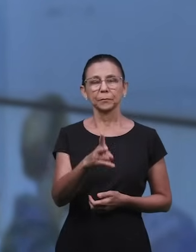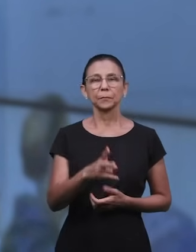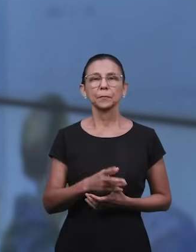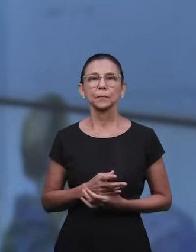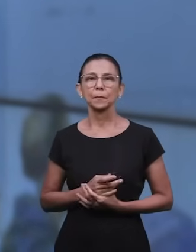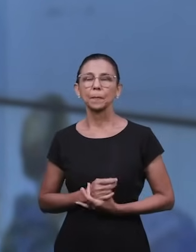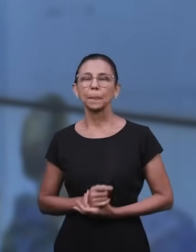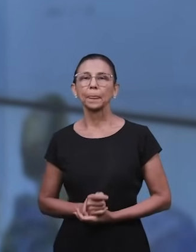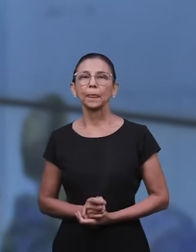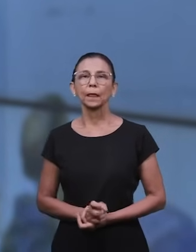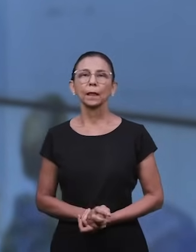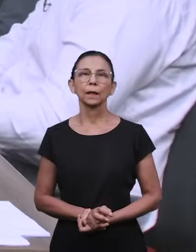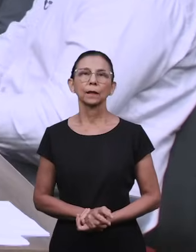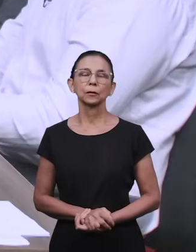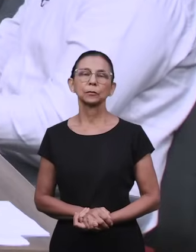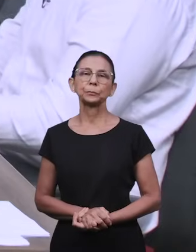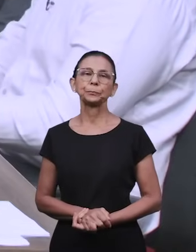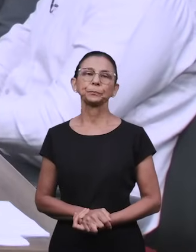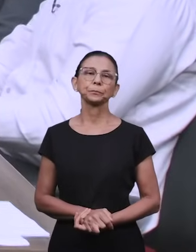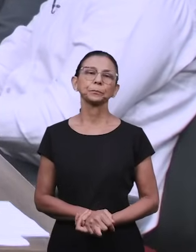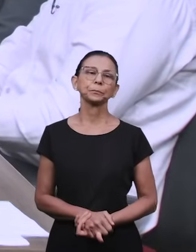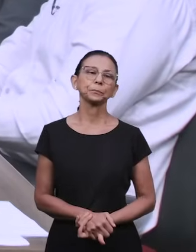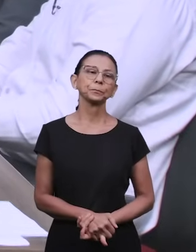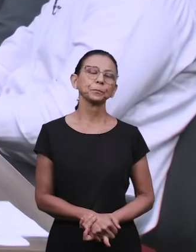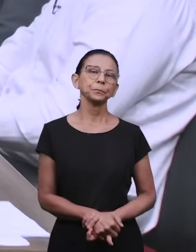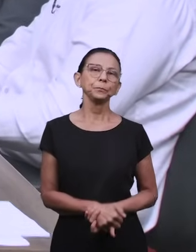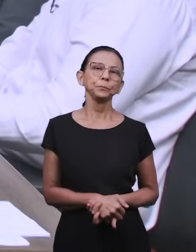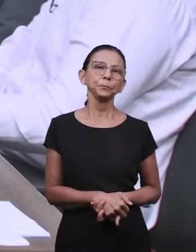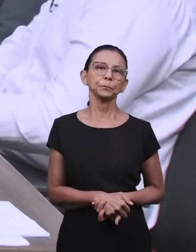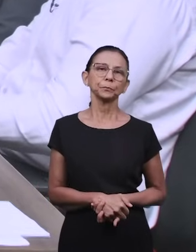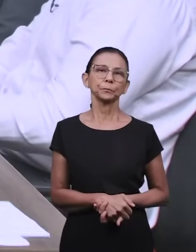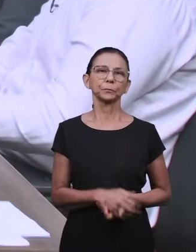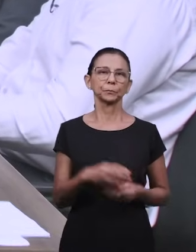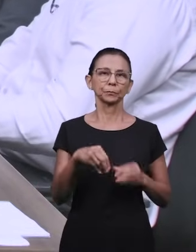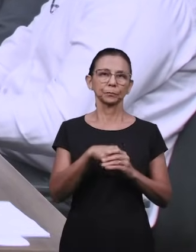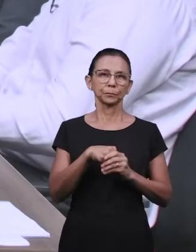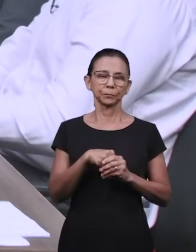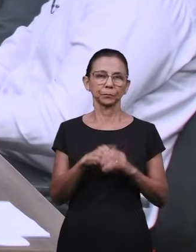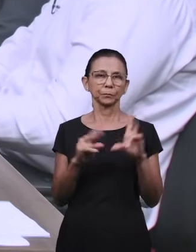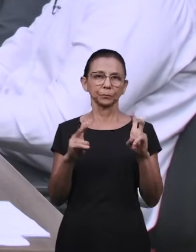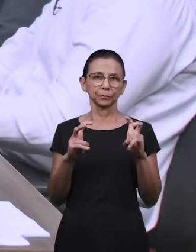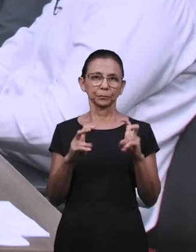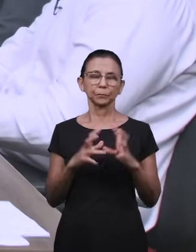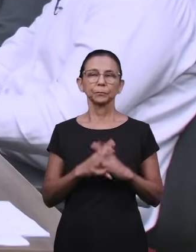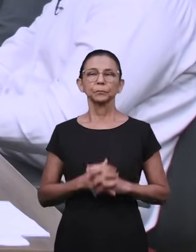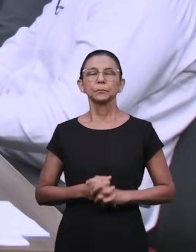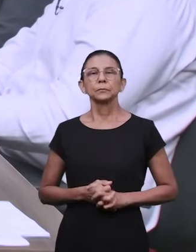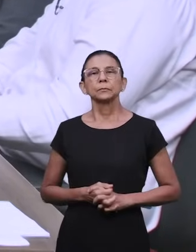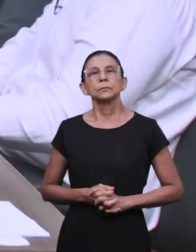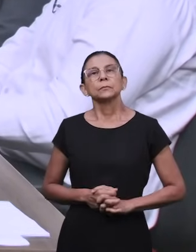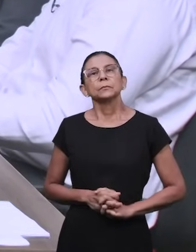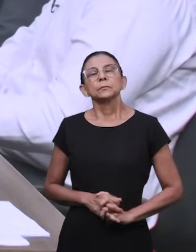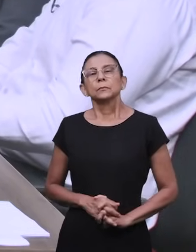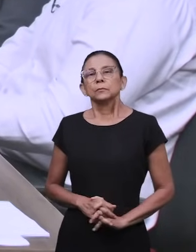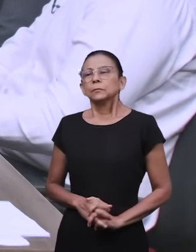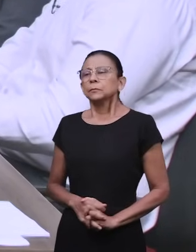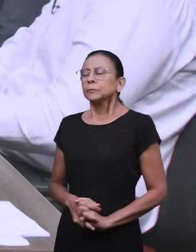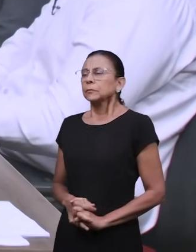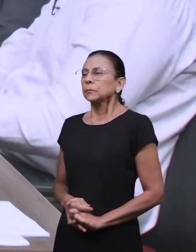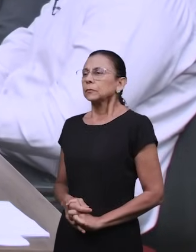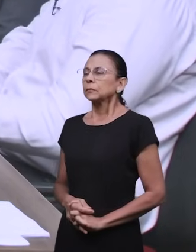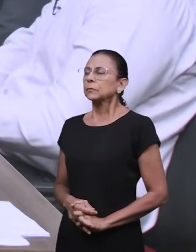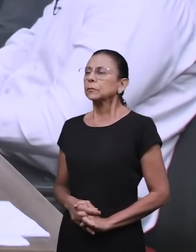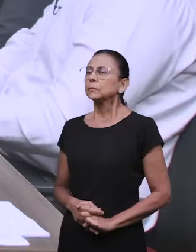agora continuando aqui, nós vamos partir para também, ainda dentro do mesmo tema, né? Mas eu queria perguntar para o